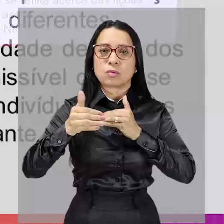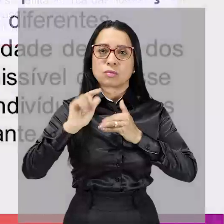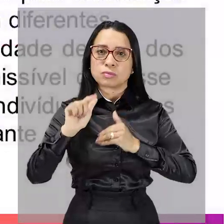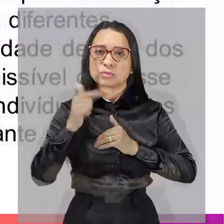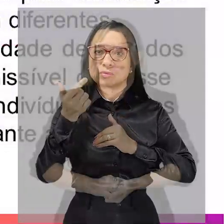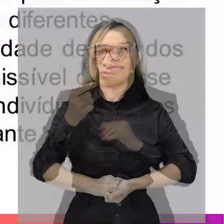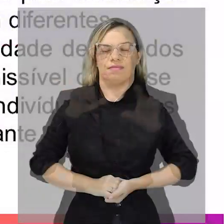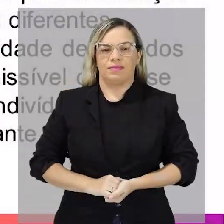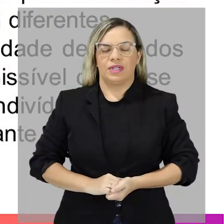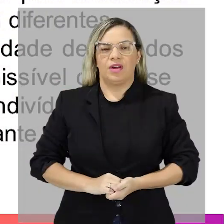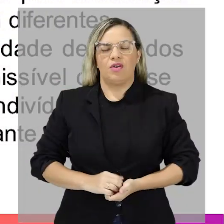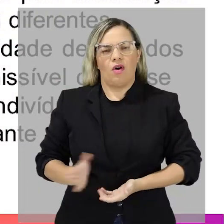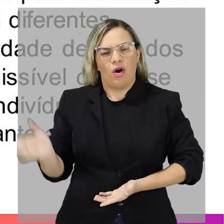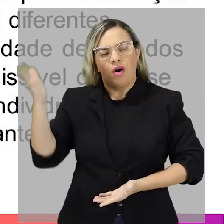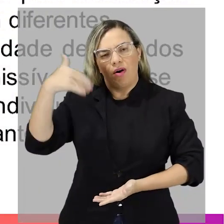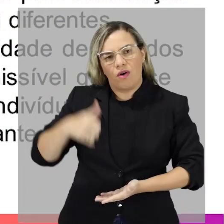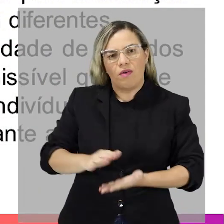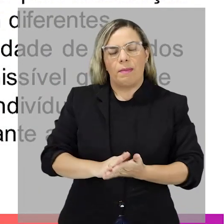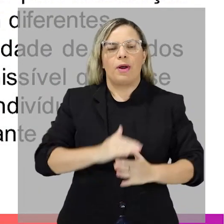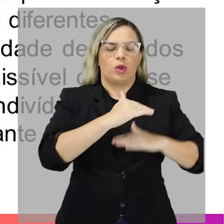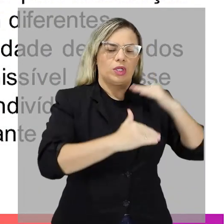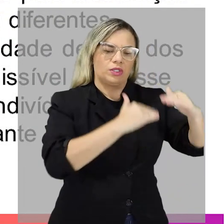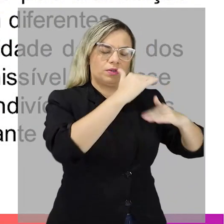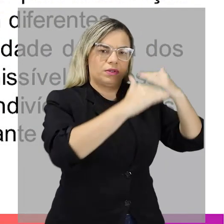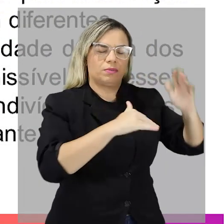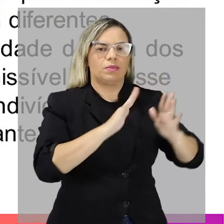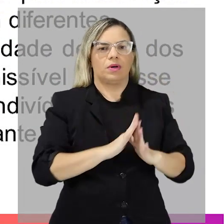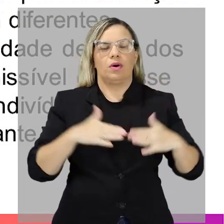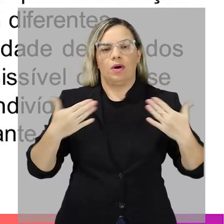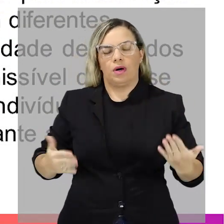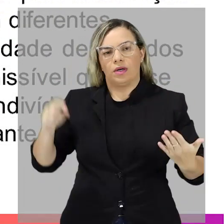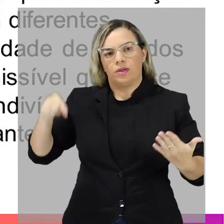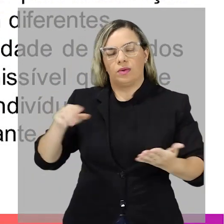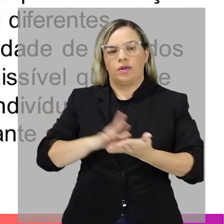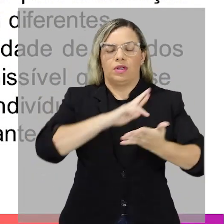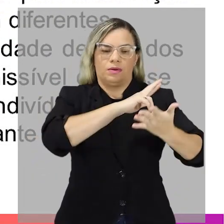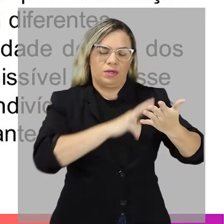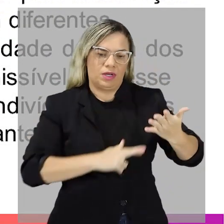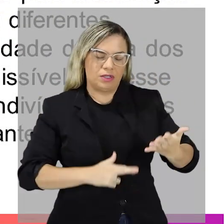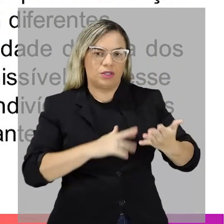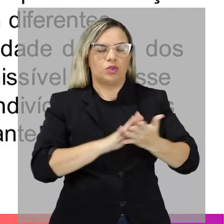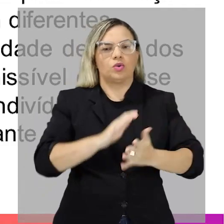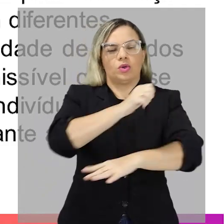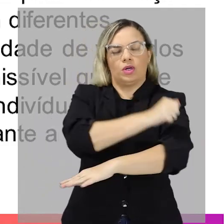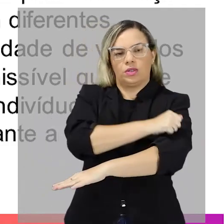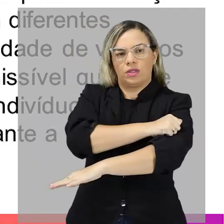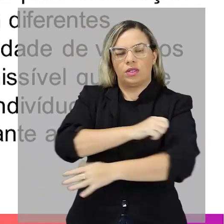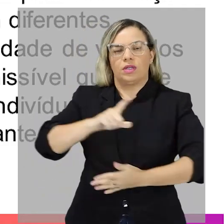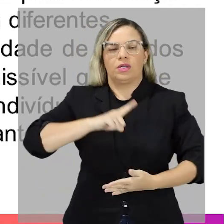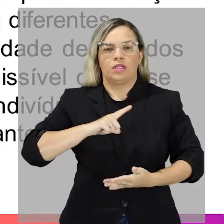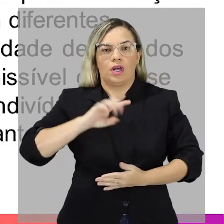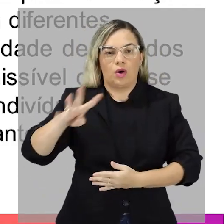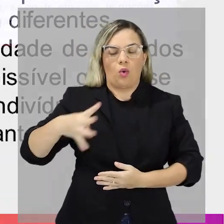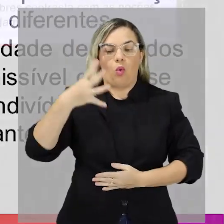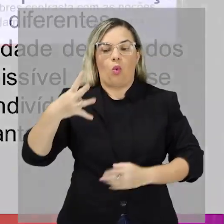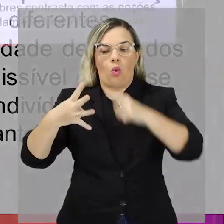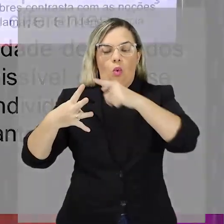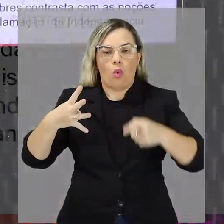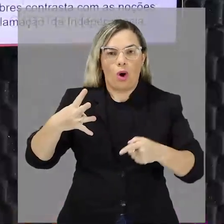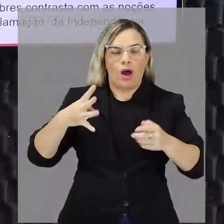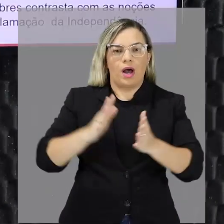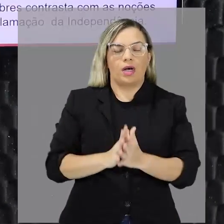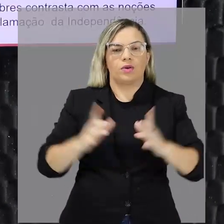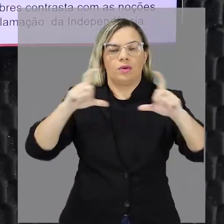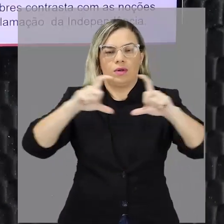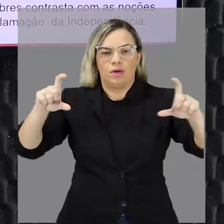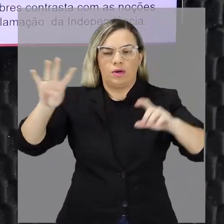outros parágrafos. Vamos lá para o desenvolvimento. A redação do Guilherme possui 4 parágrafos. Um